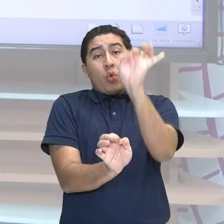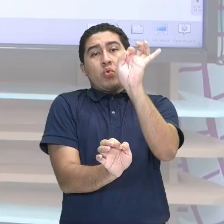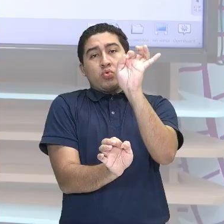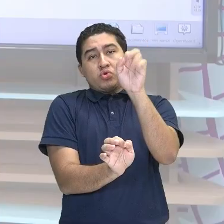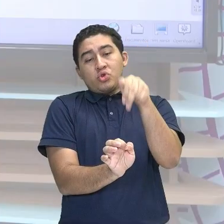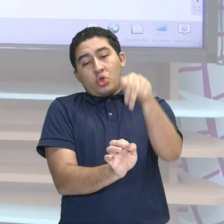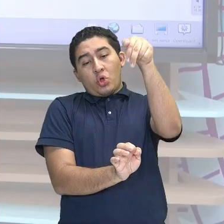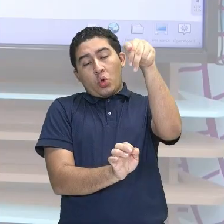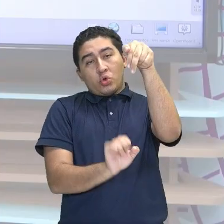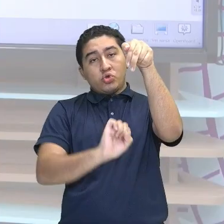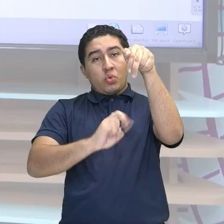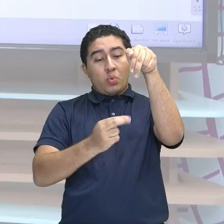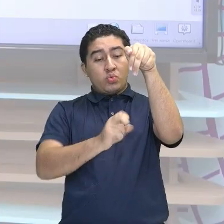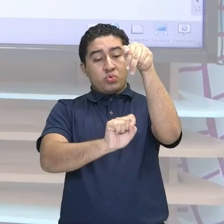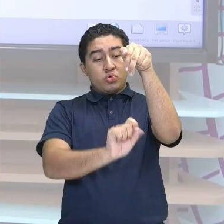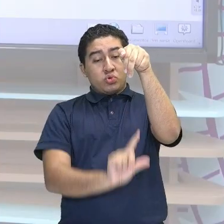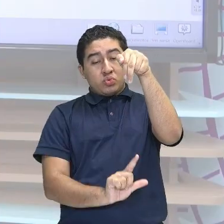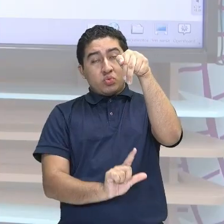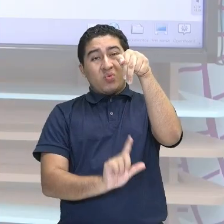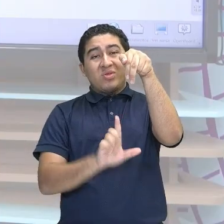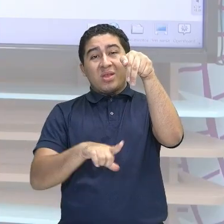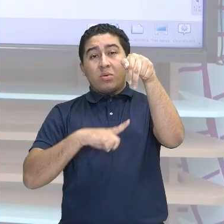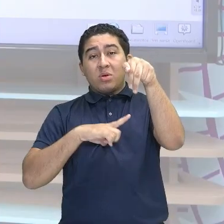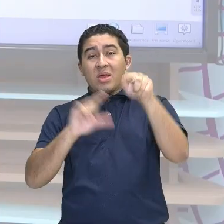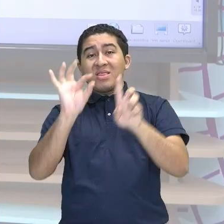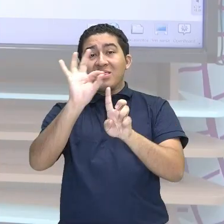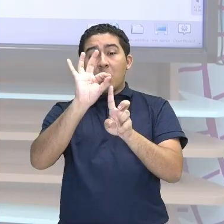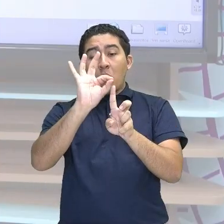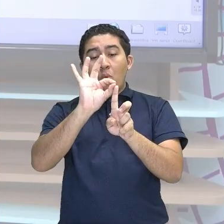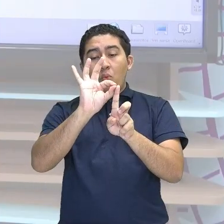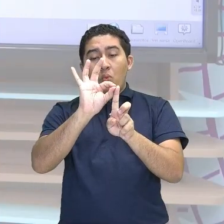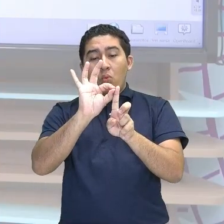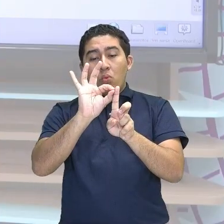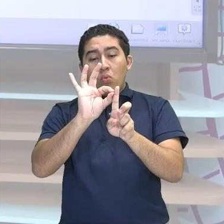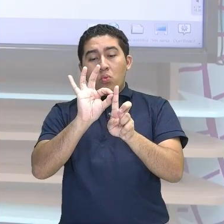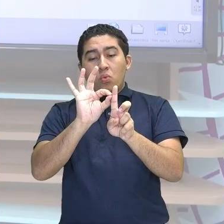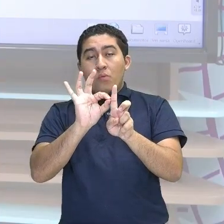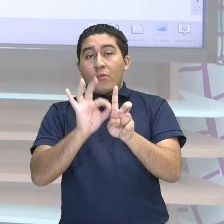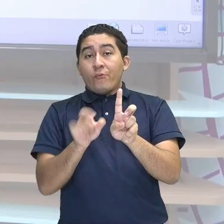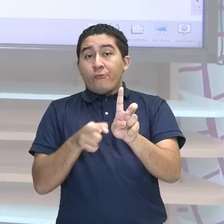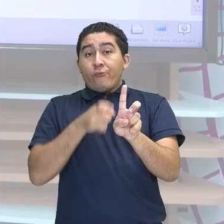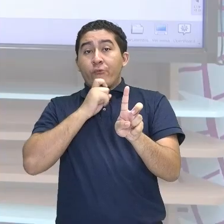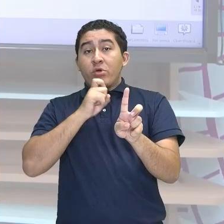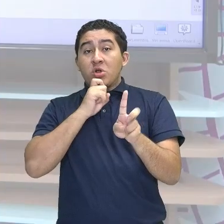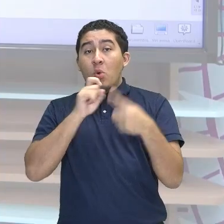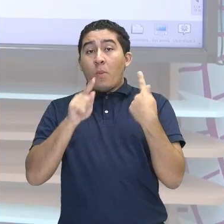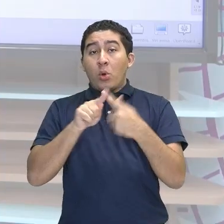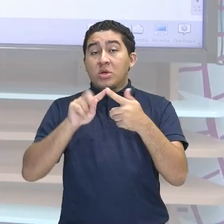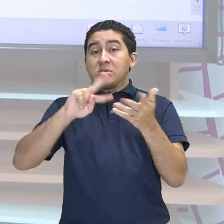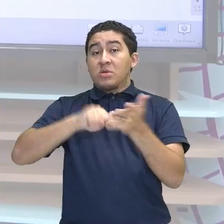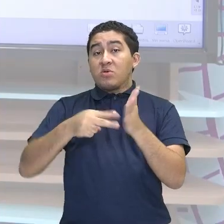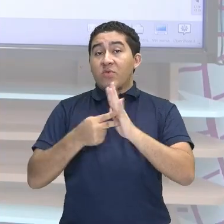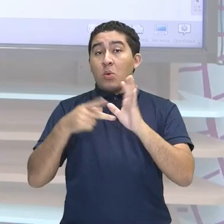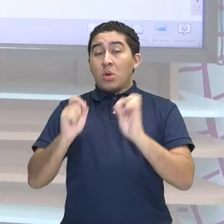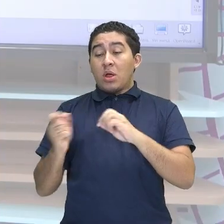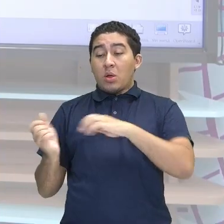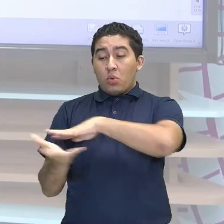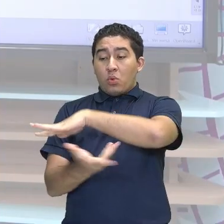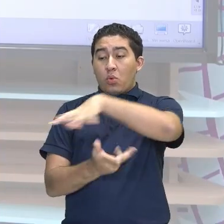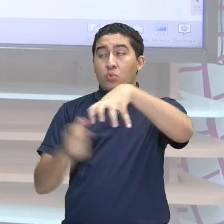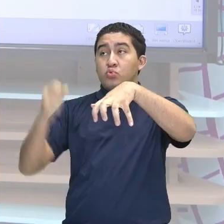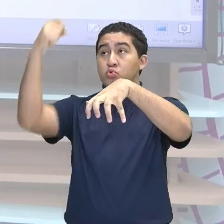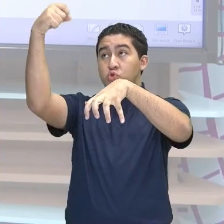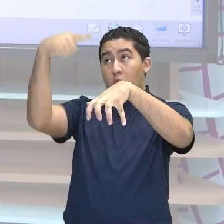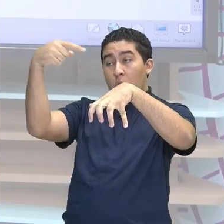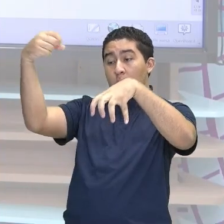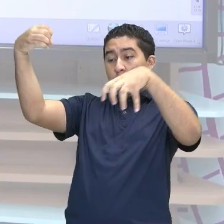norte ou indo para o extremo sul, as temperaturas elas vão caindo, né? Porque a radiação solar nessas partes